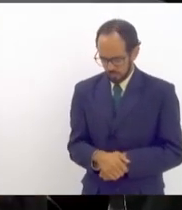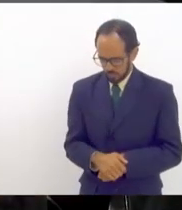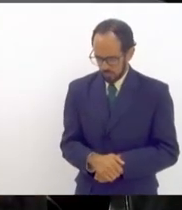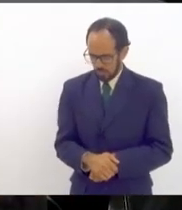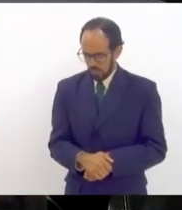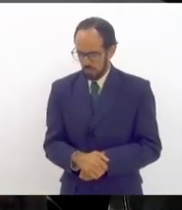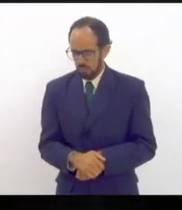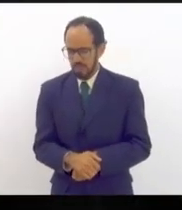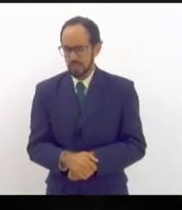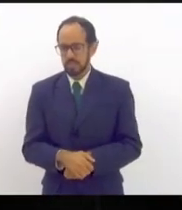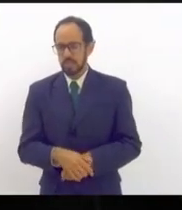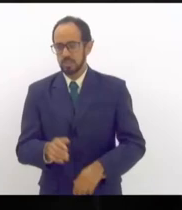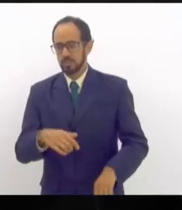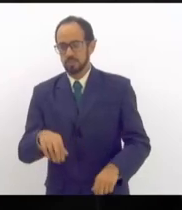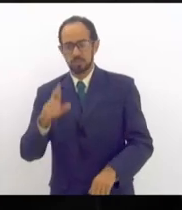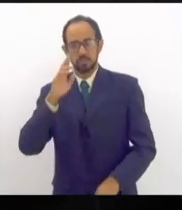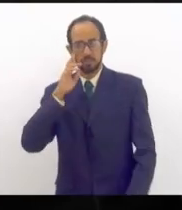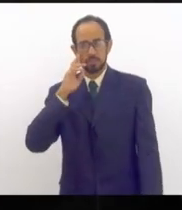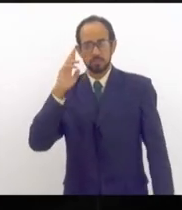senhora presidente